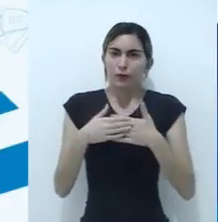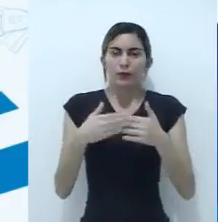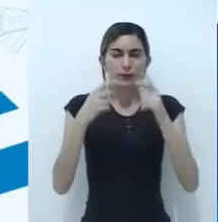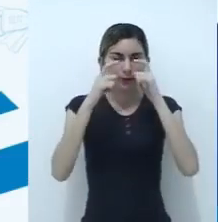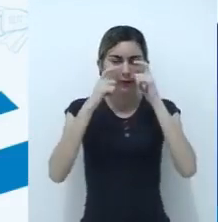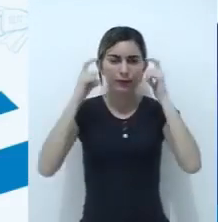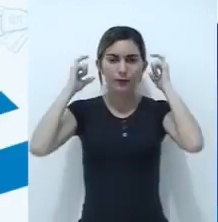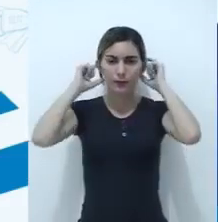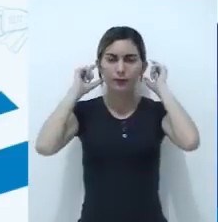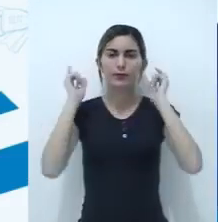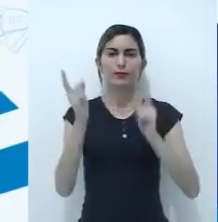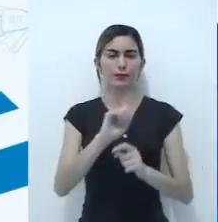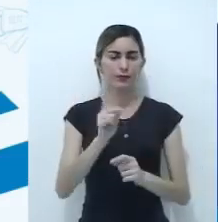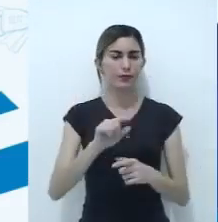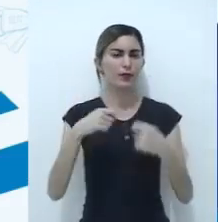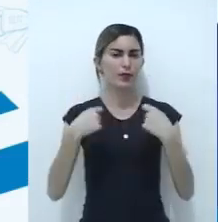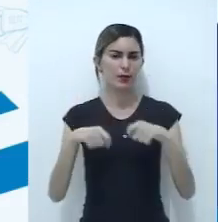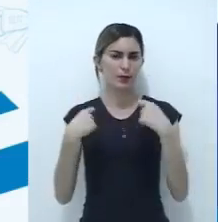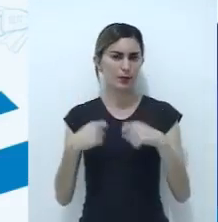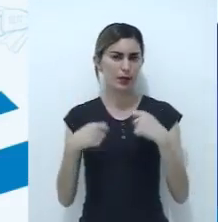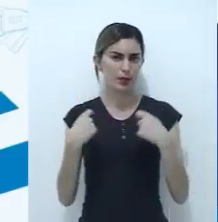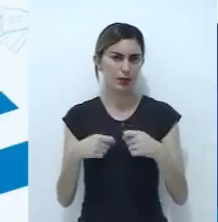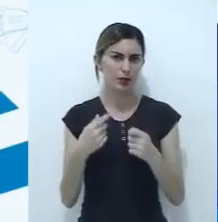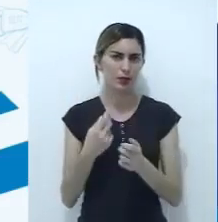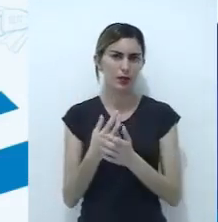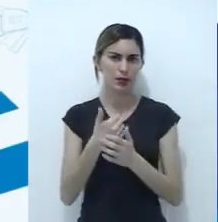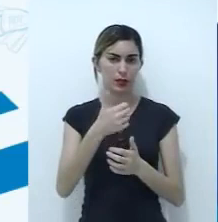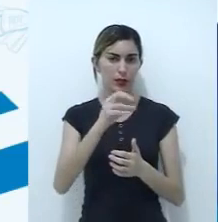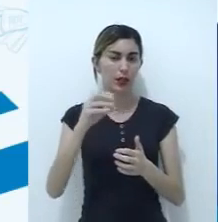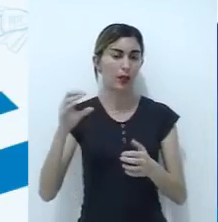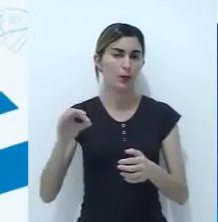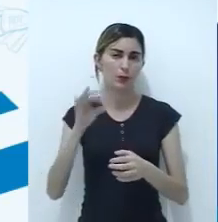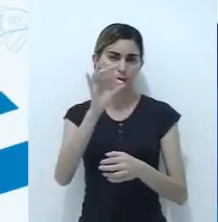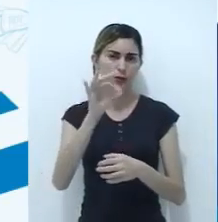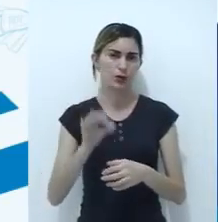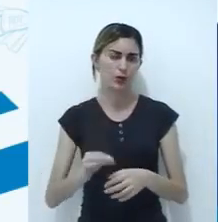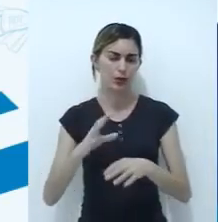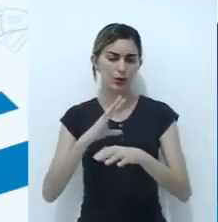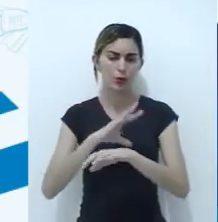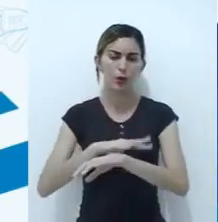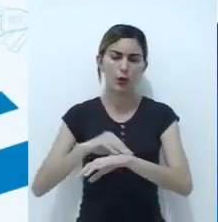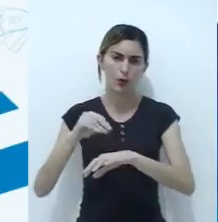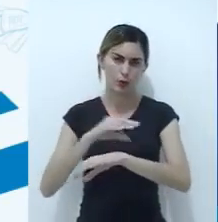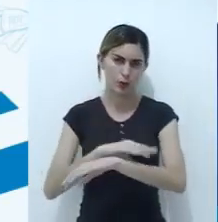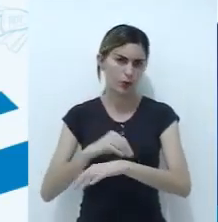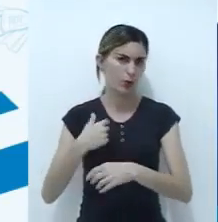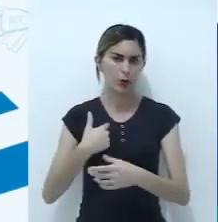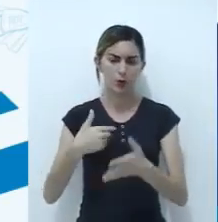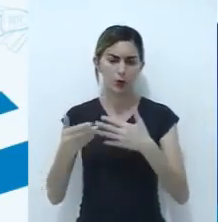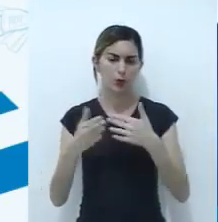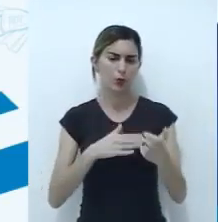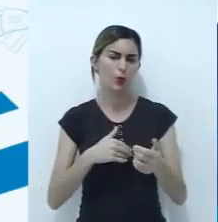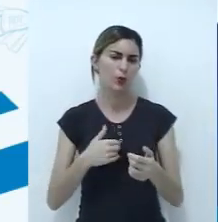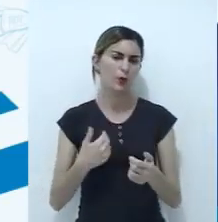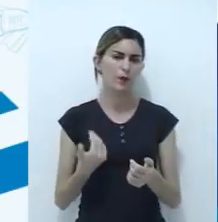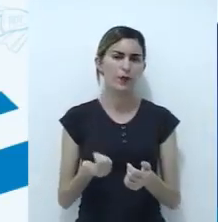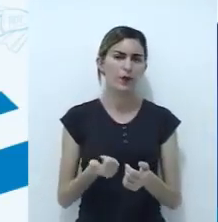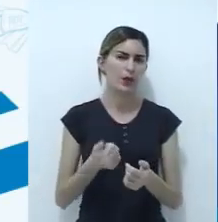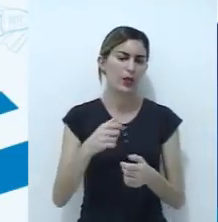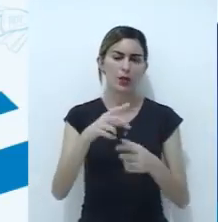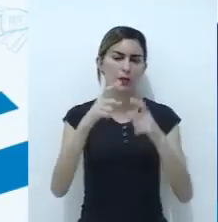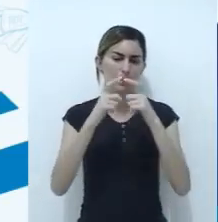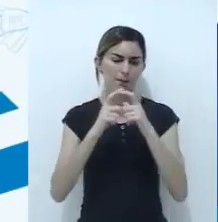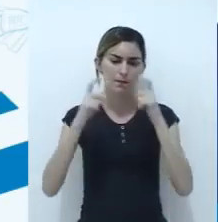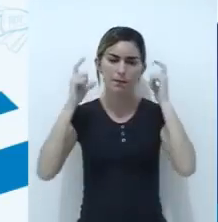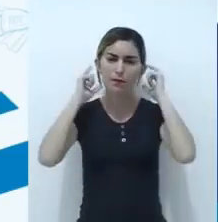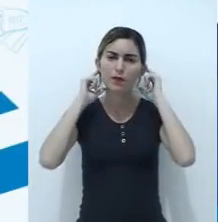máscara. A máscara ela tem que ser 100% algodão. Eu não vou pegar uma máscara de TNT,